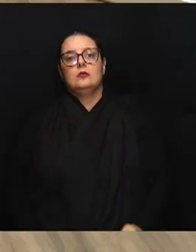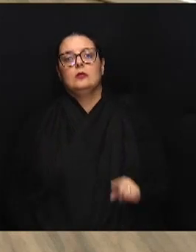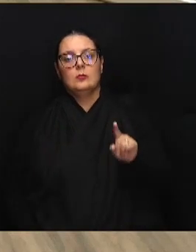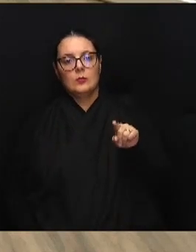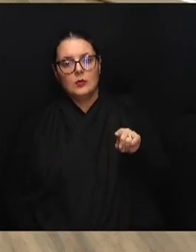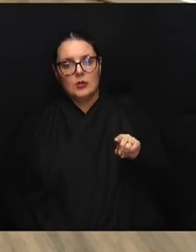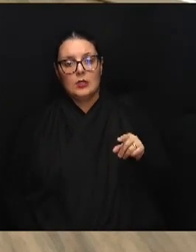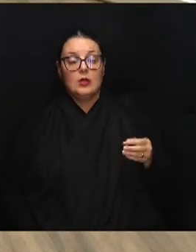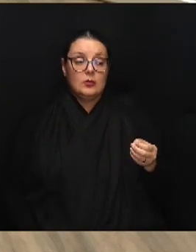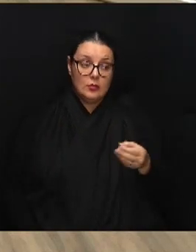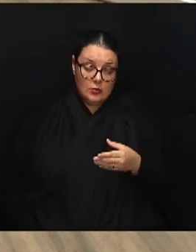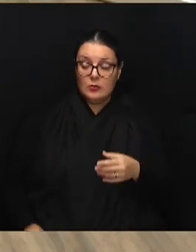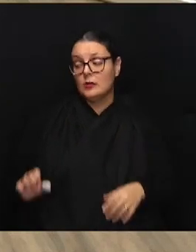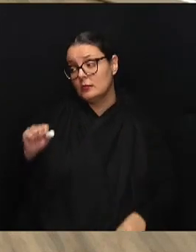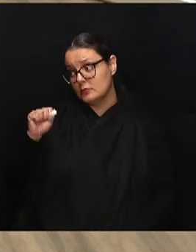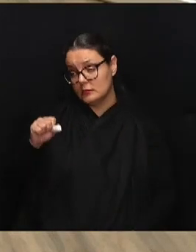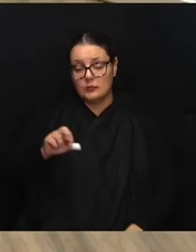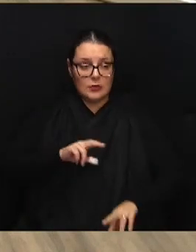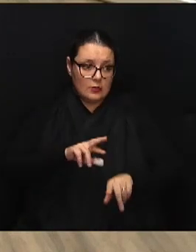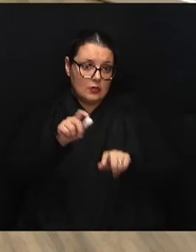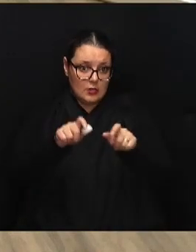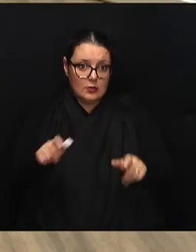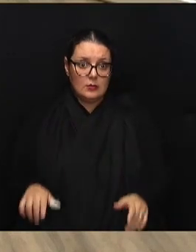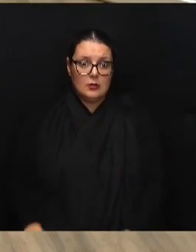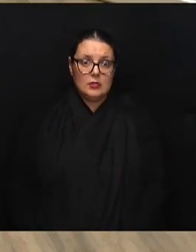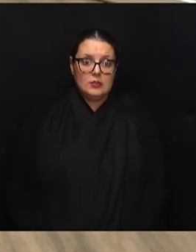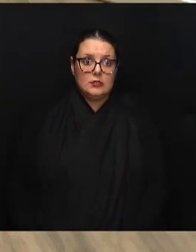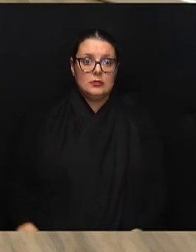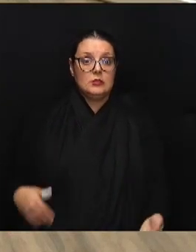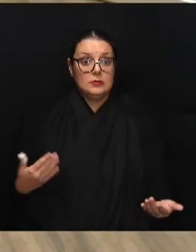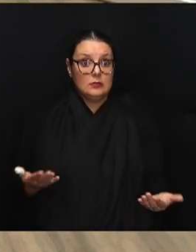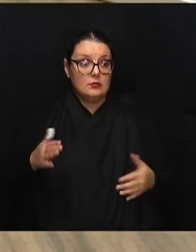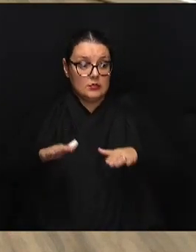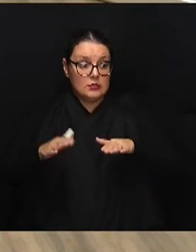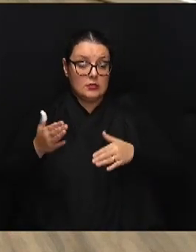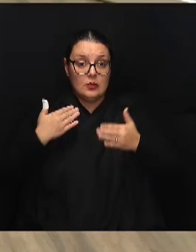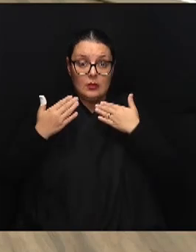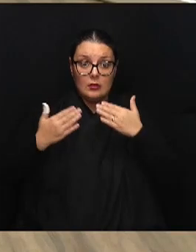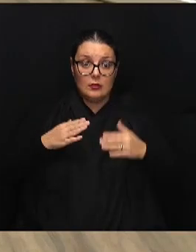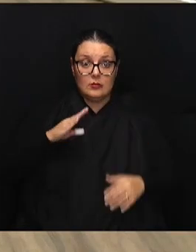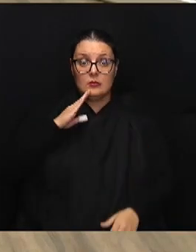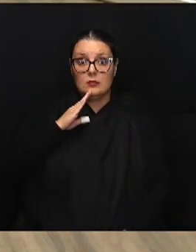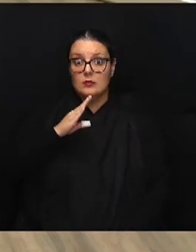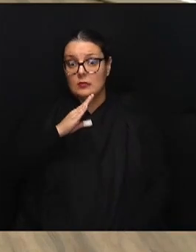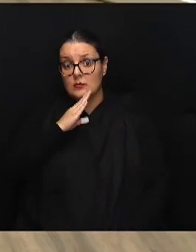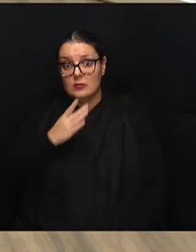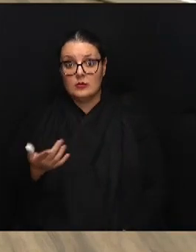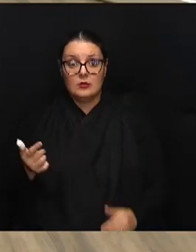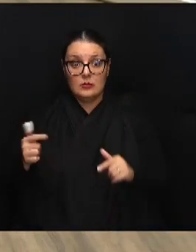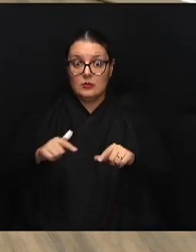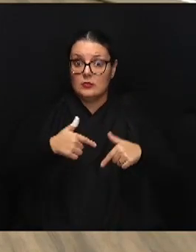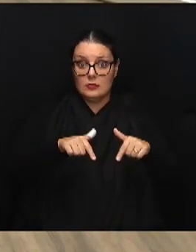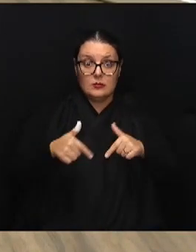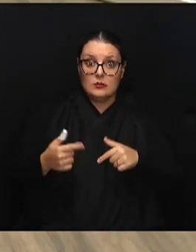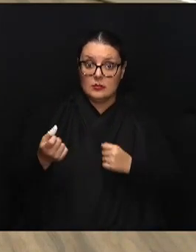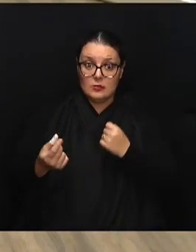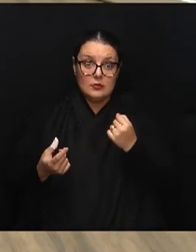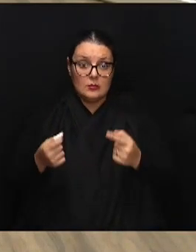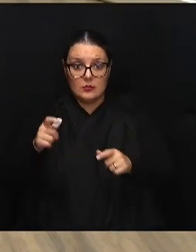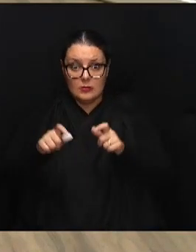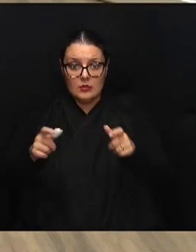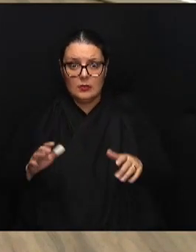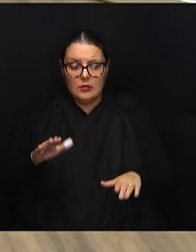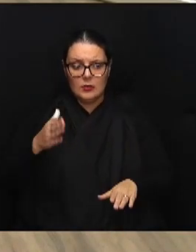sido novo, né? Para muitas pessoas. Então, às vezes a gente conversa em um bar, locais de trabalho com algumas pessoas, quando a